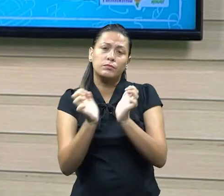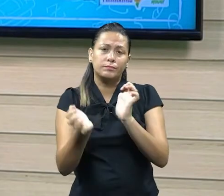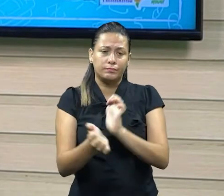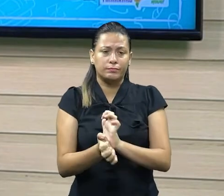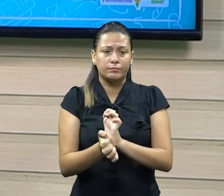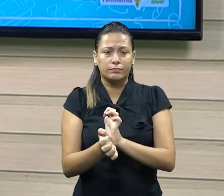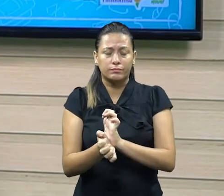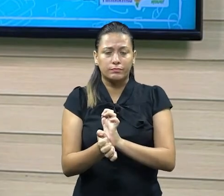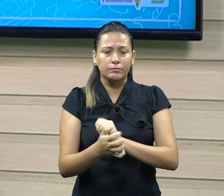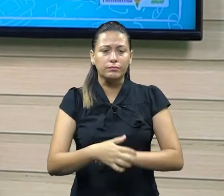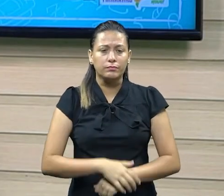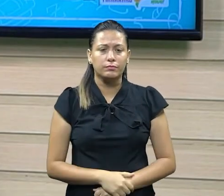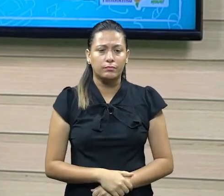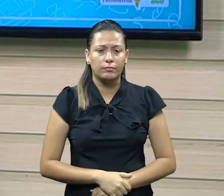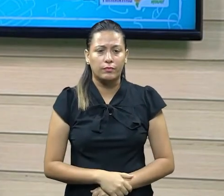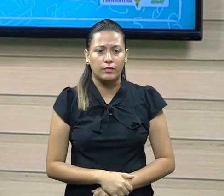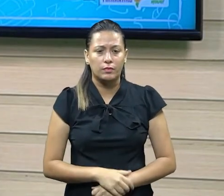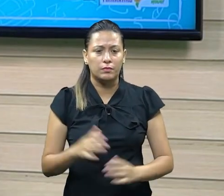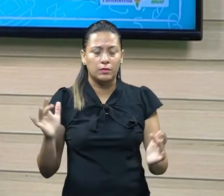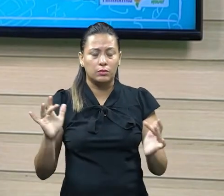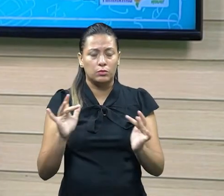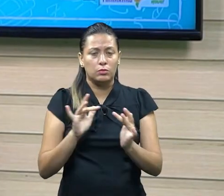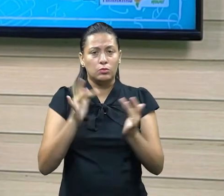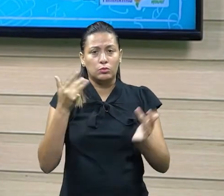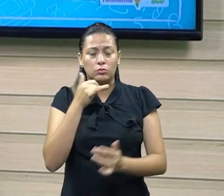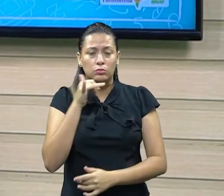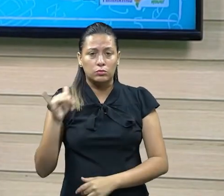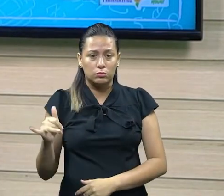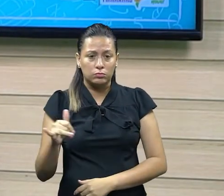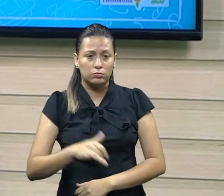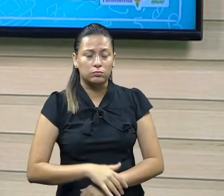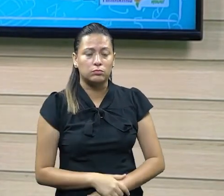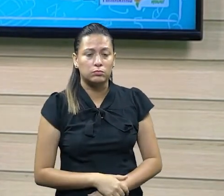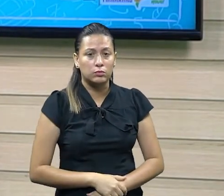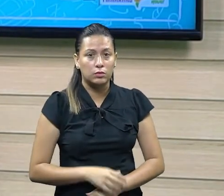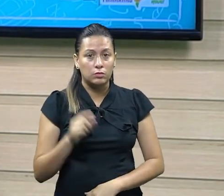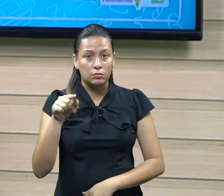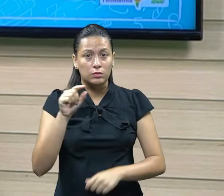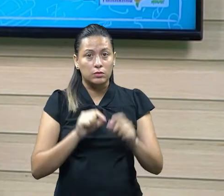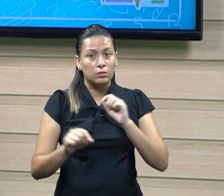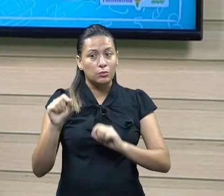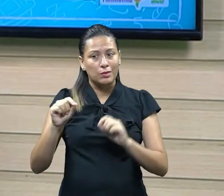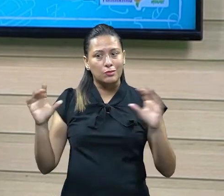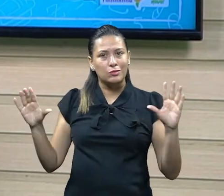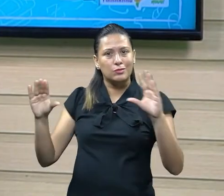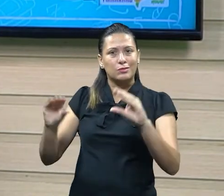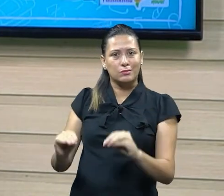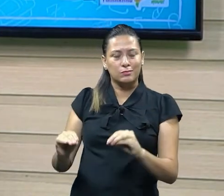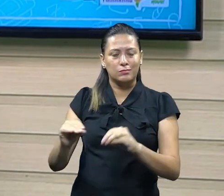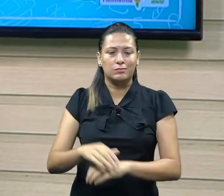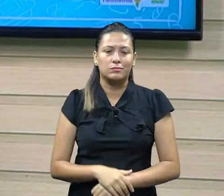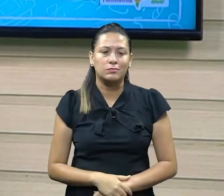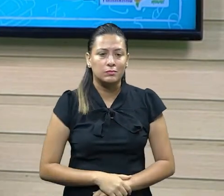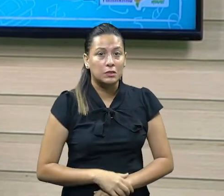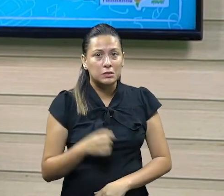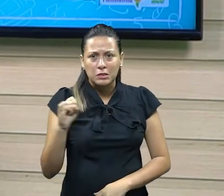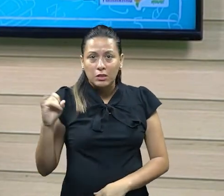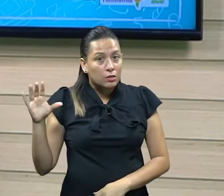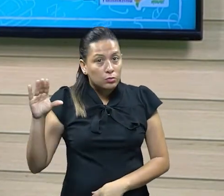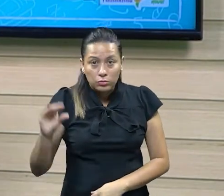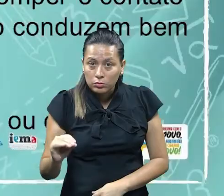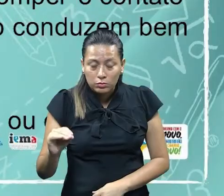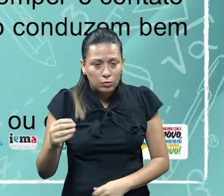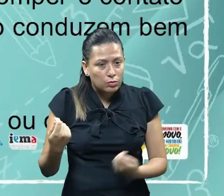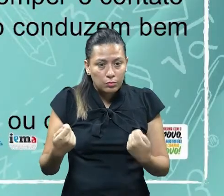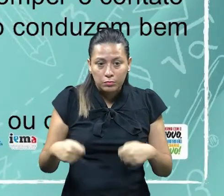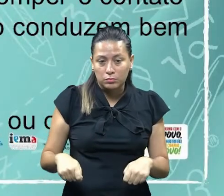máquina que a pessoa que está tomando choque está ligado, então você vai e desliga. Se não for possível